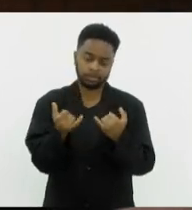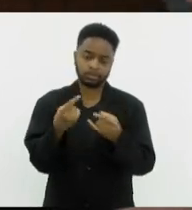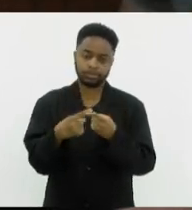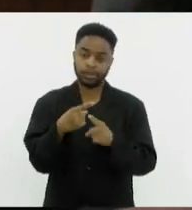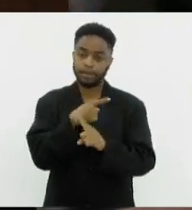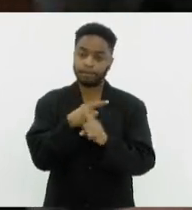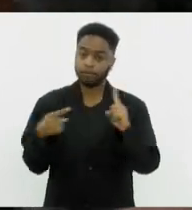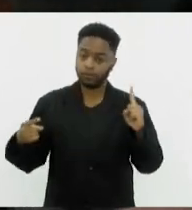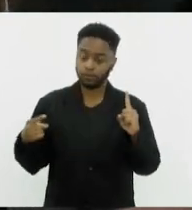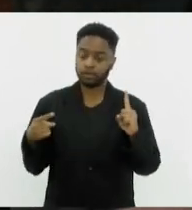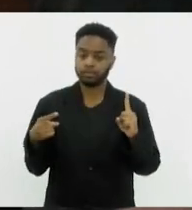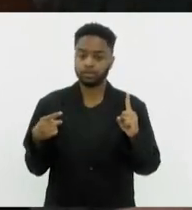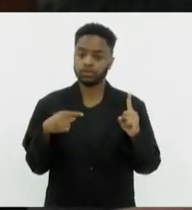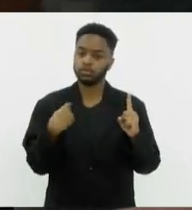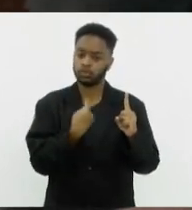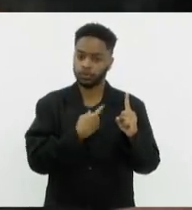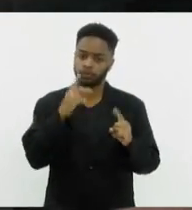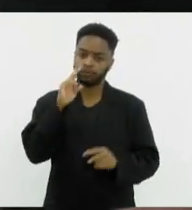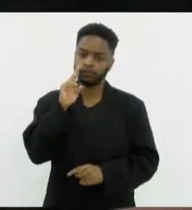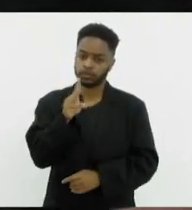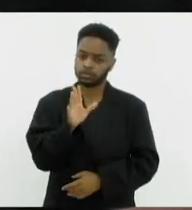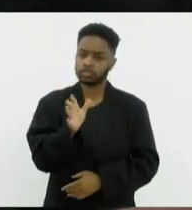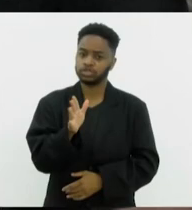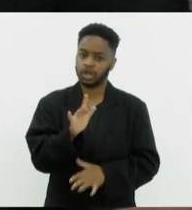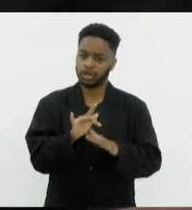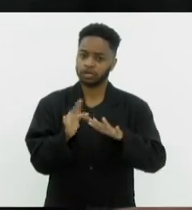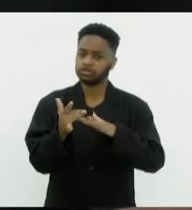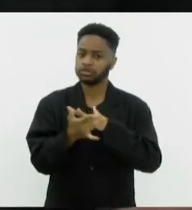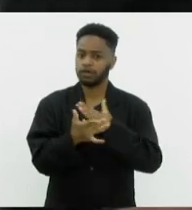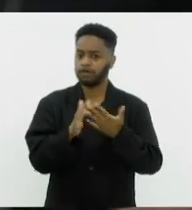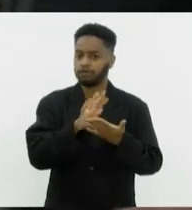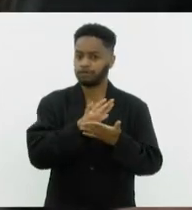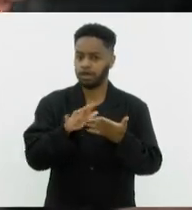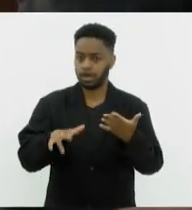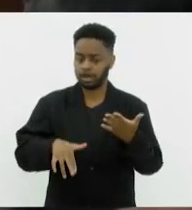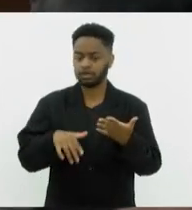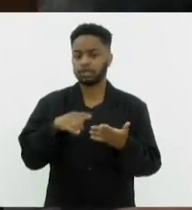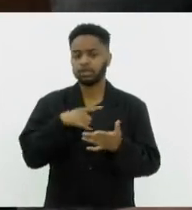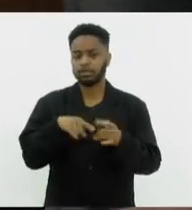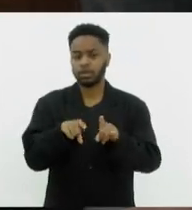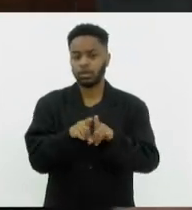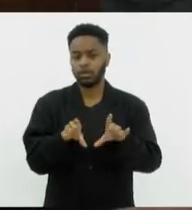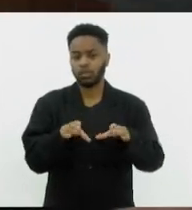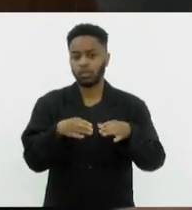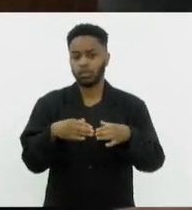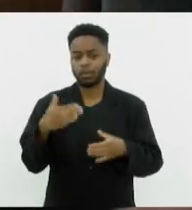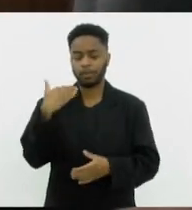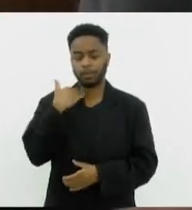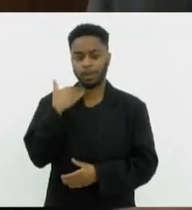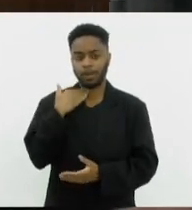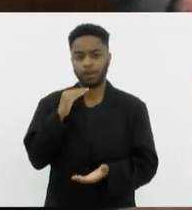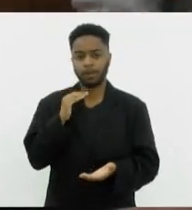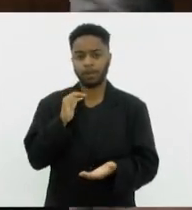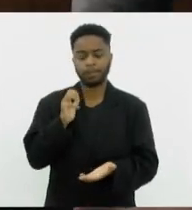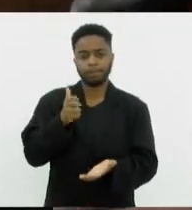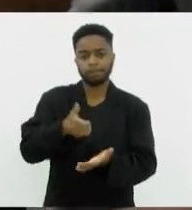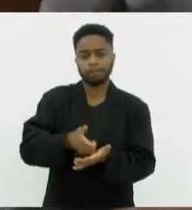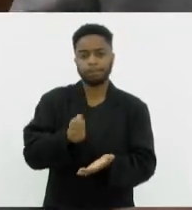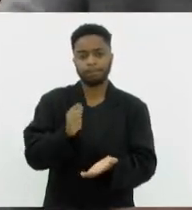que já vimos diversas vezes nas redes sociais, até por banqueiros patrocinando